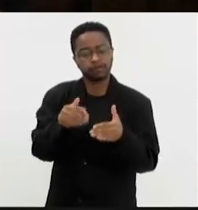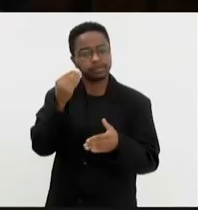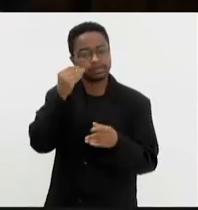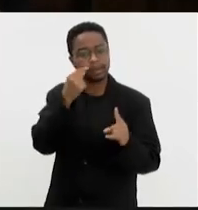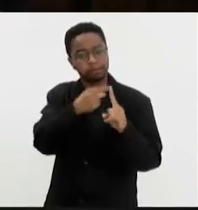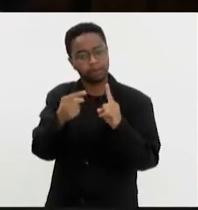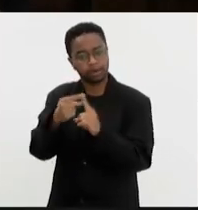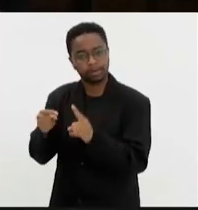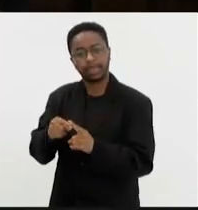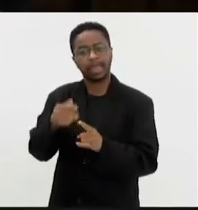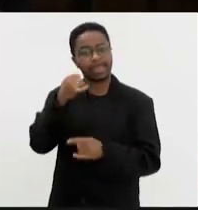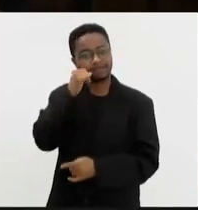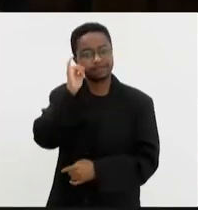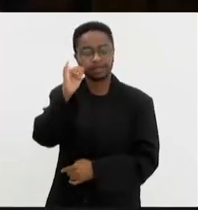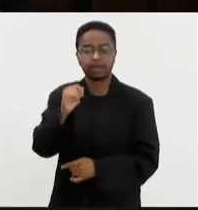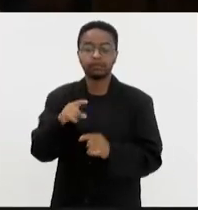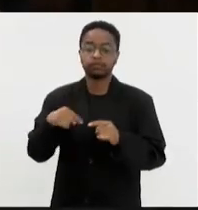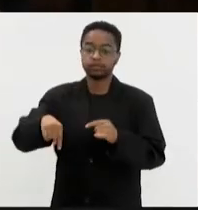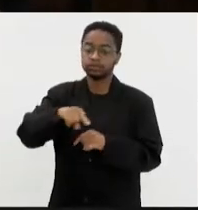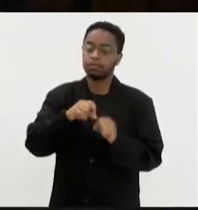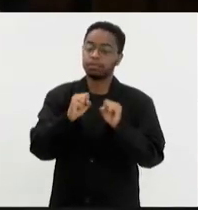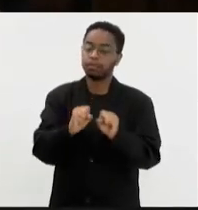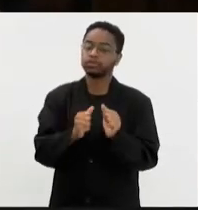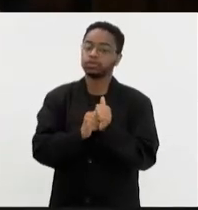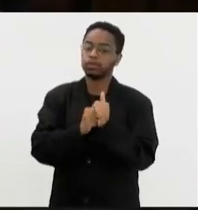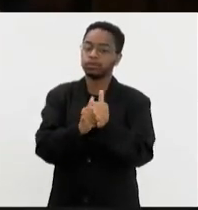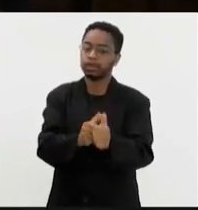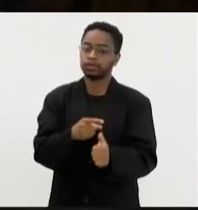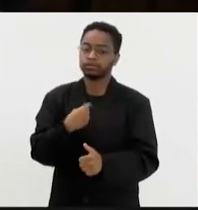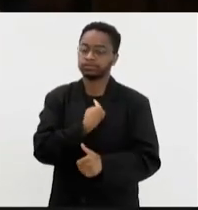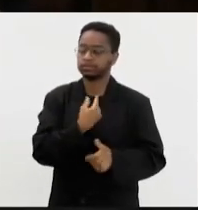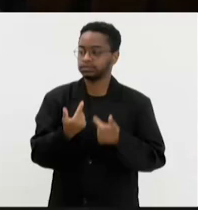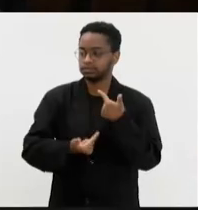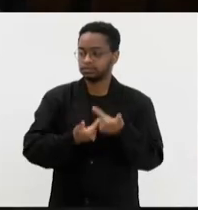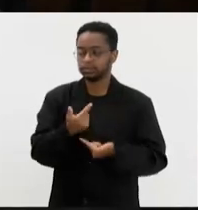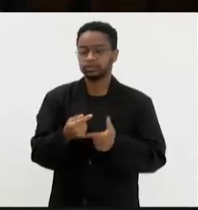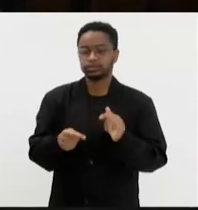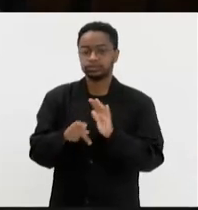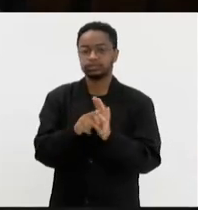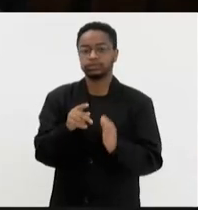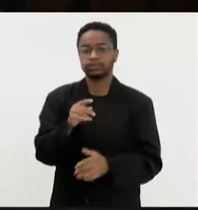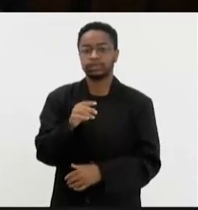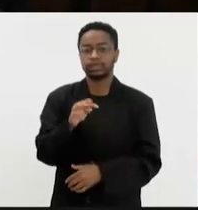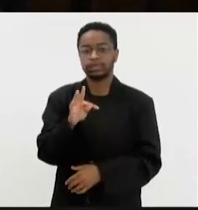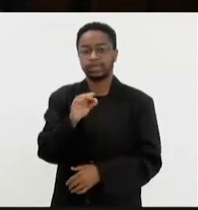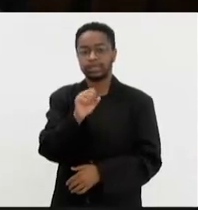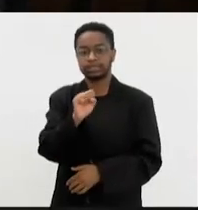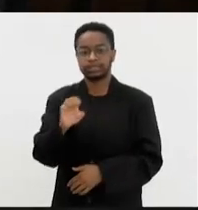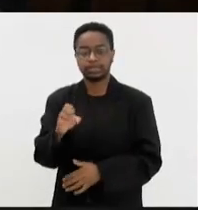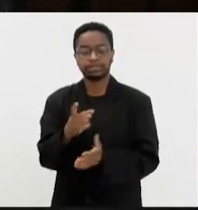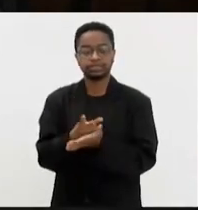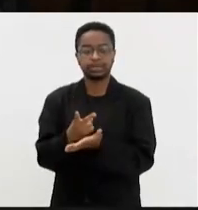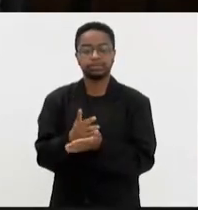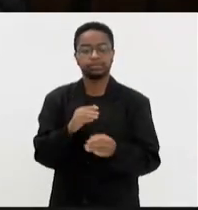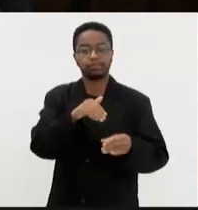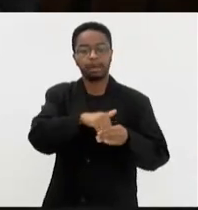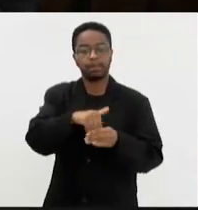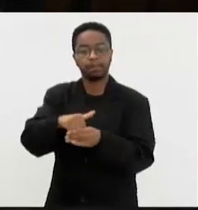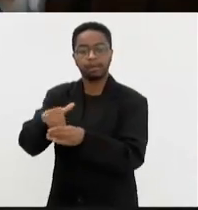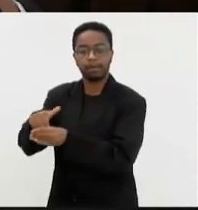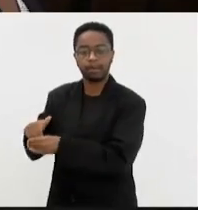podem acompanhar a jurisprudência da da Justiça Eleitoral jurisprudência do TSE a cada eleição sendo mais